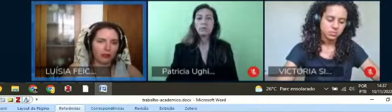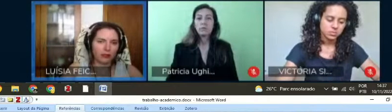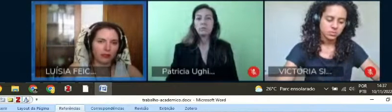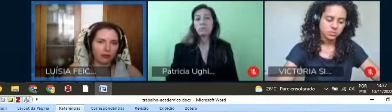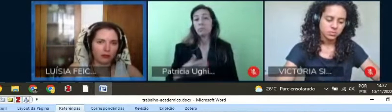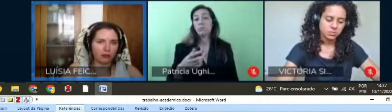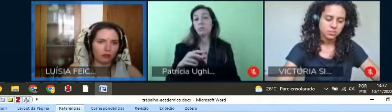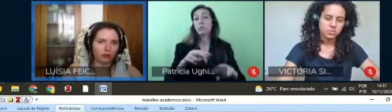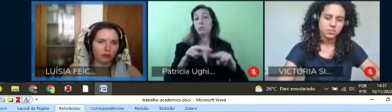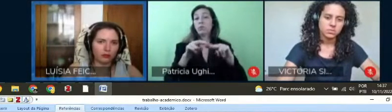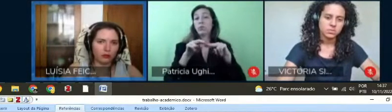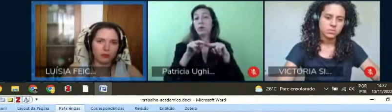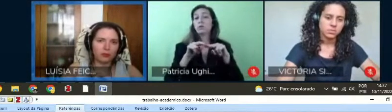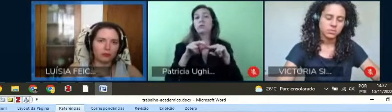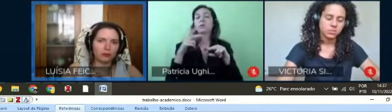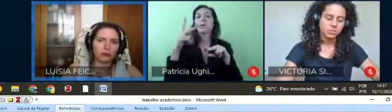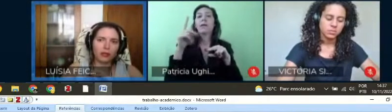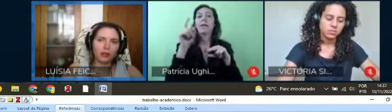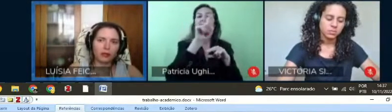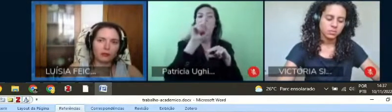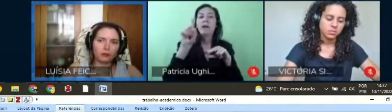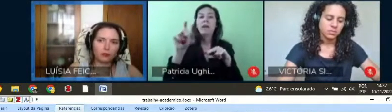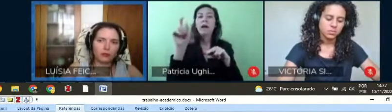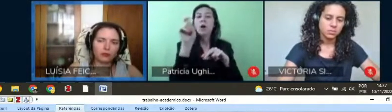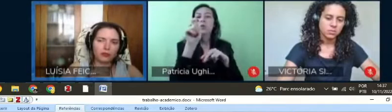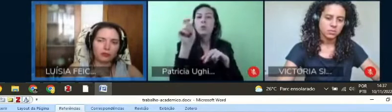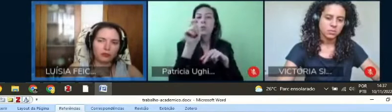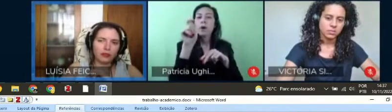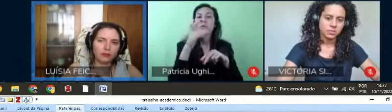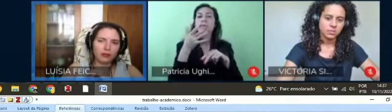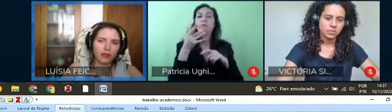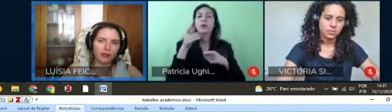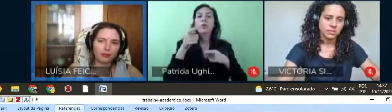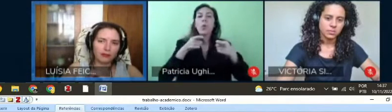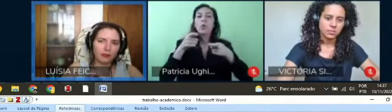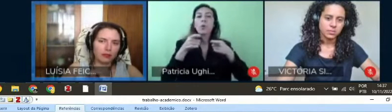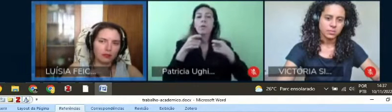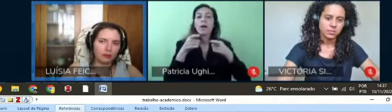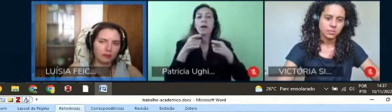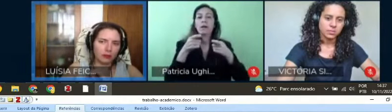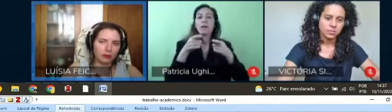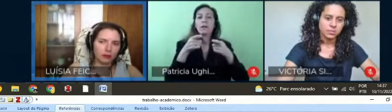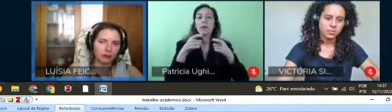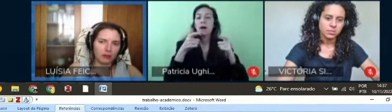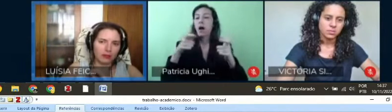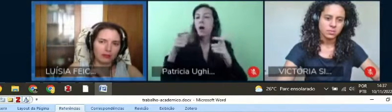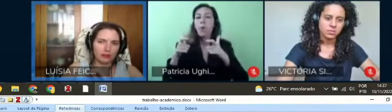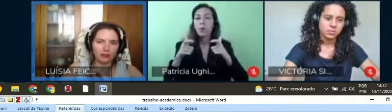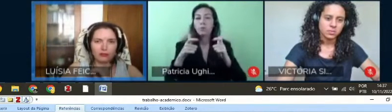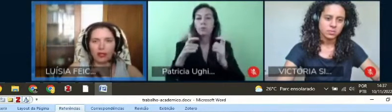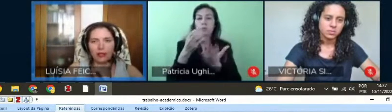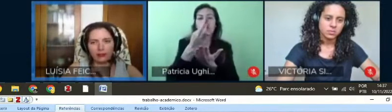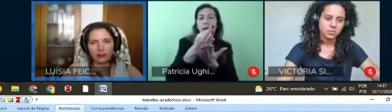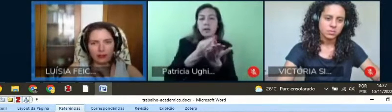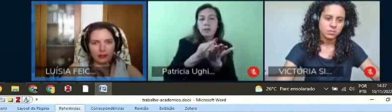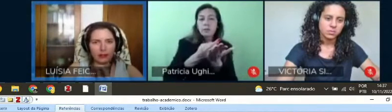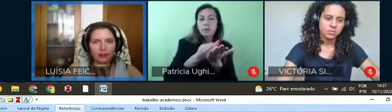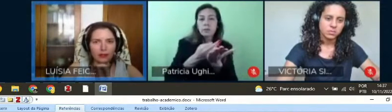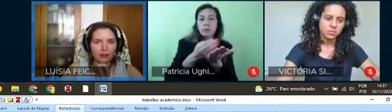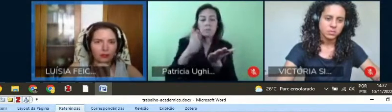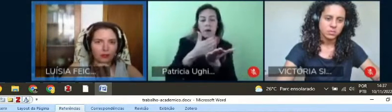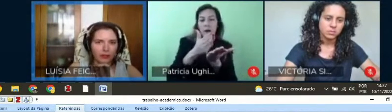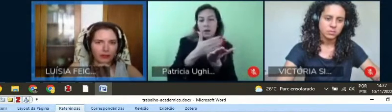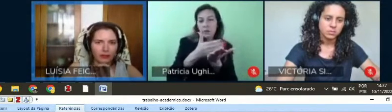automaticamente tu não perder o controle sobre os registros e aí ficarem exatamente na paginação